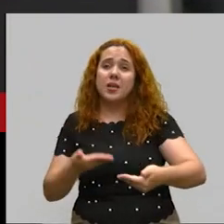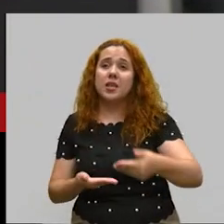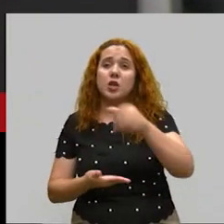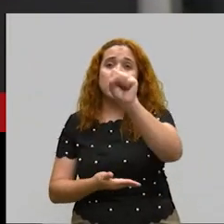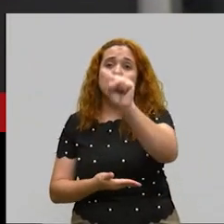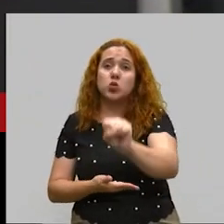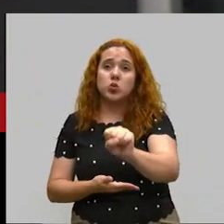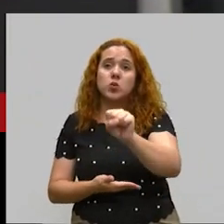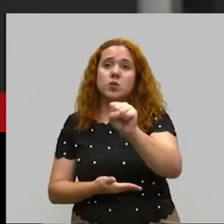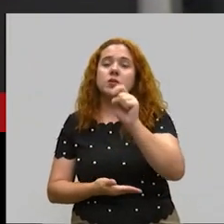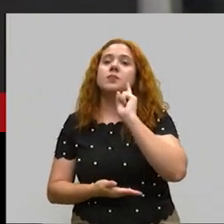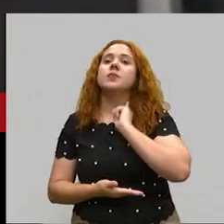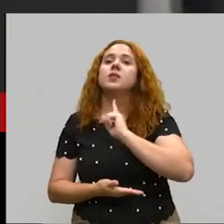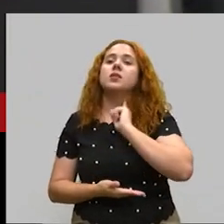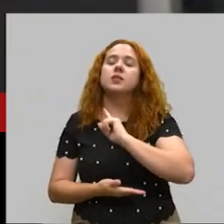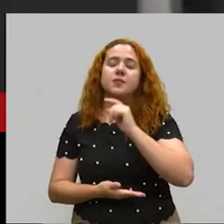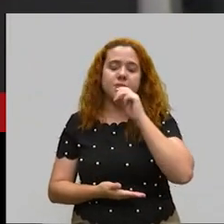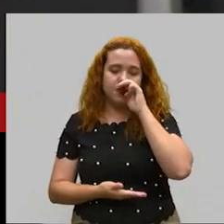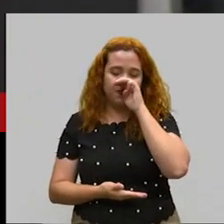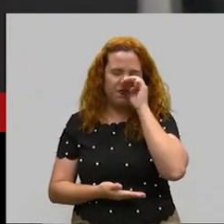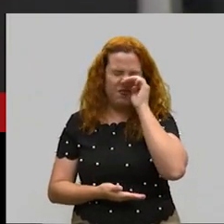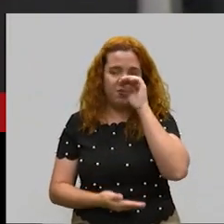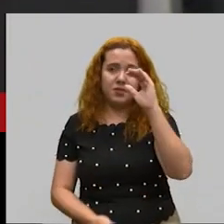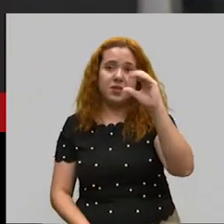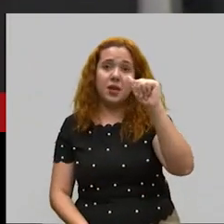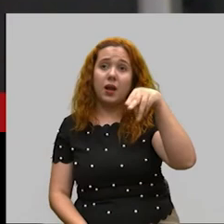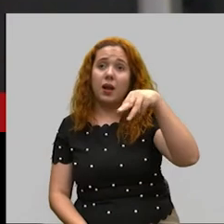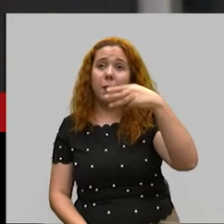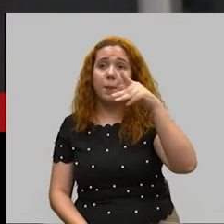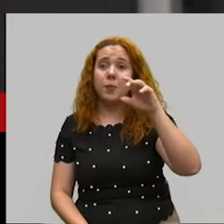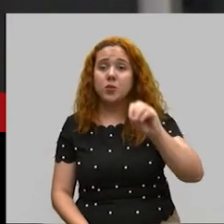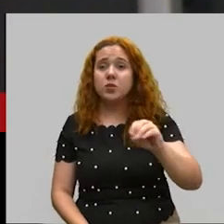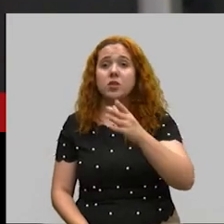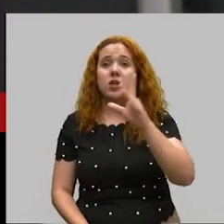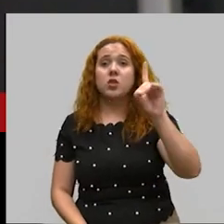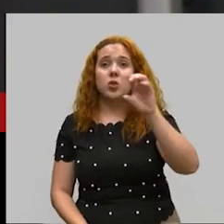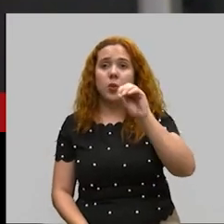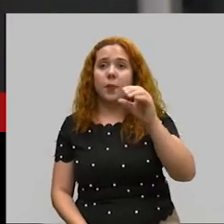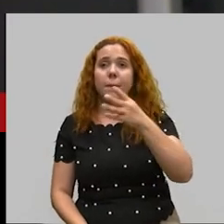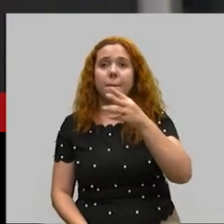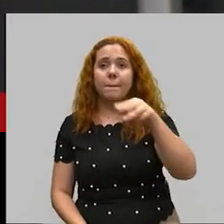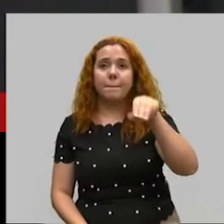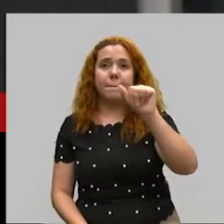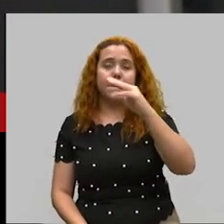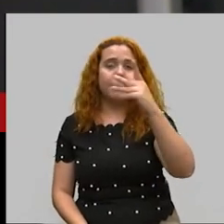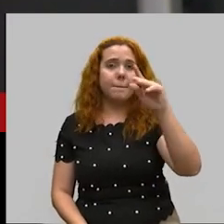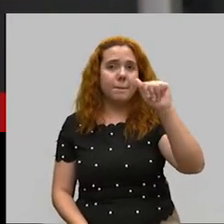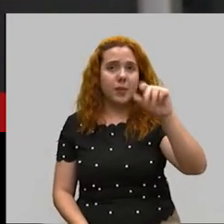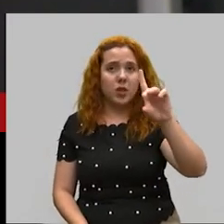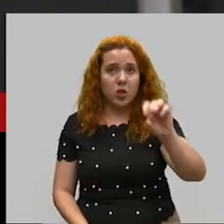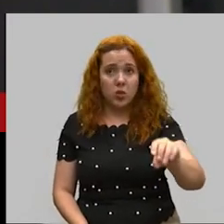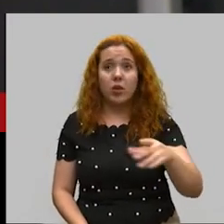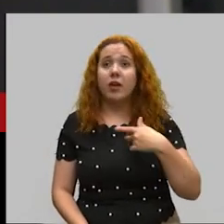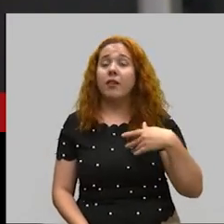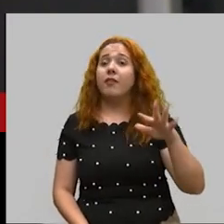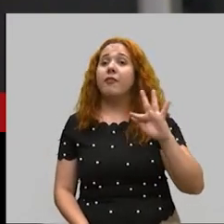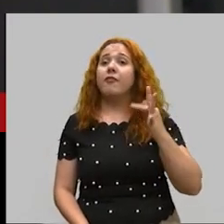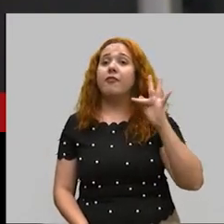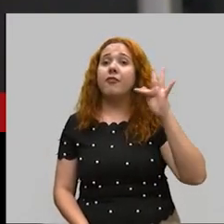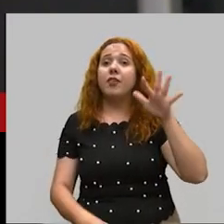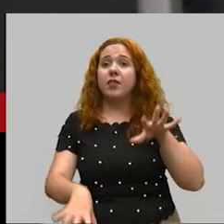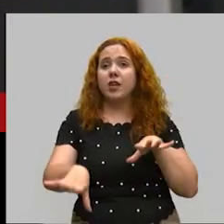Machado estamos terminando o curso agora em Janeiro e em fevereiro é Nossa formatura